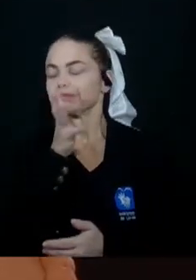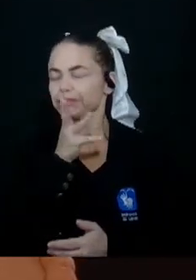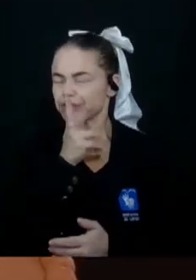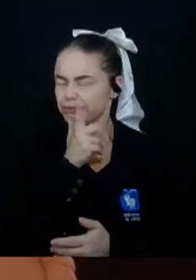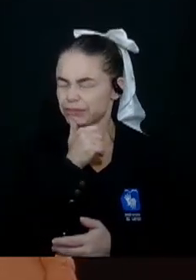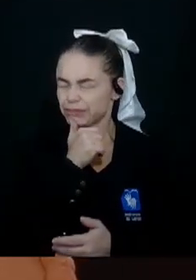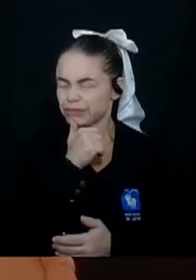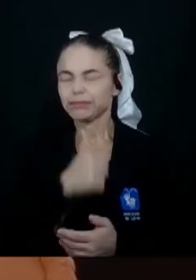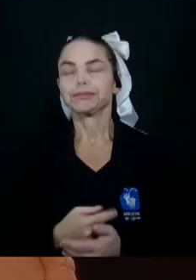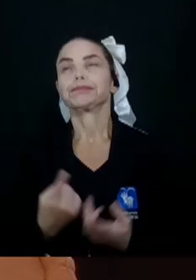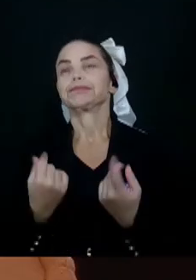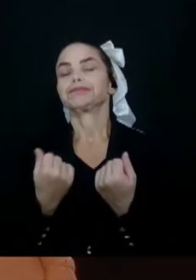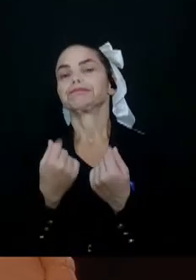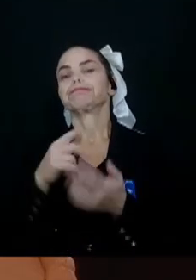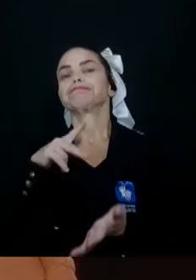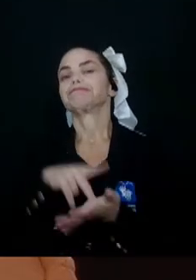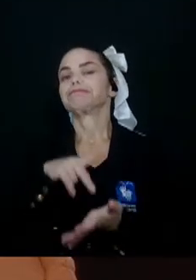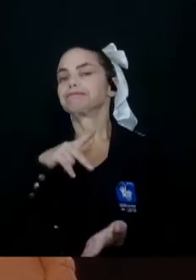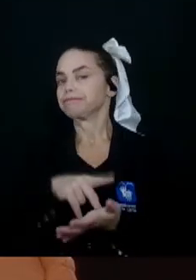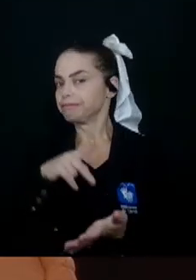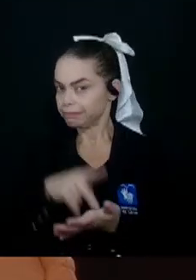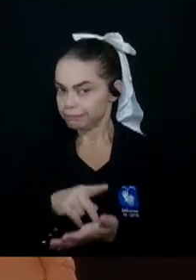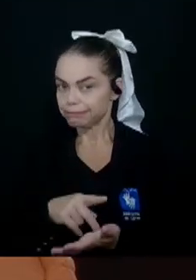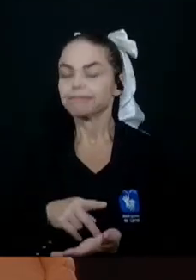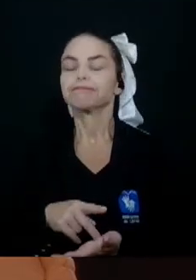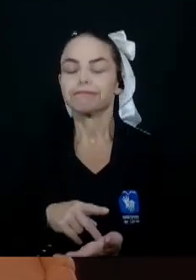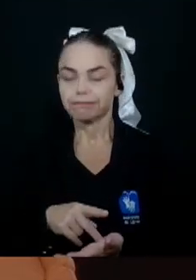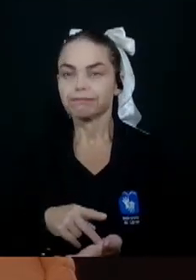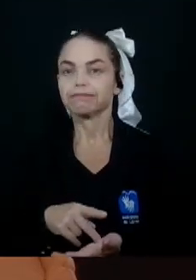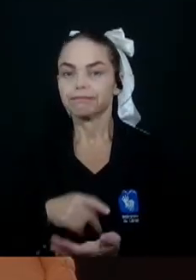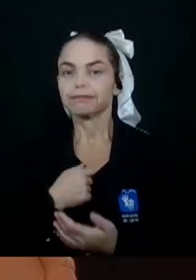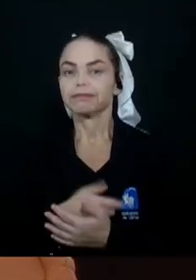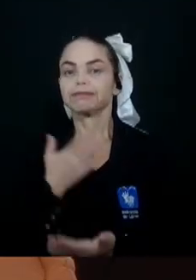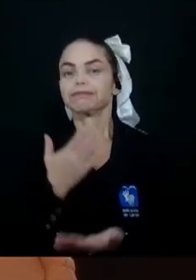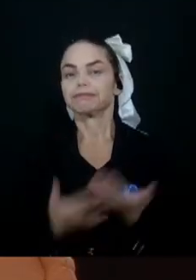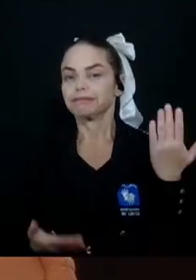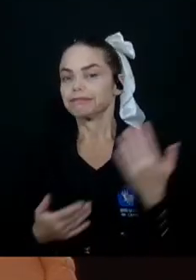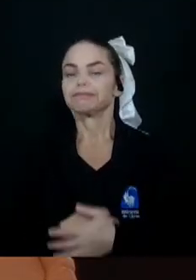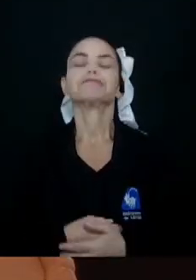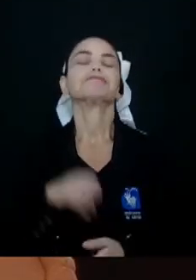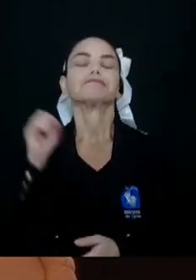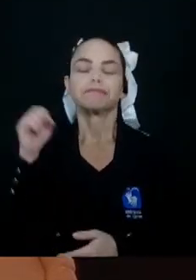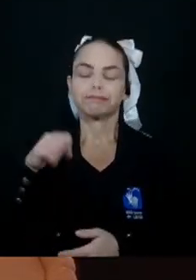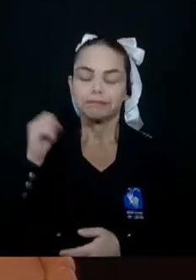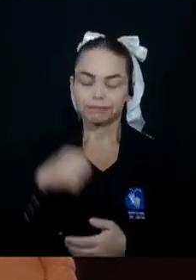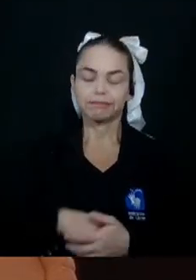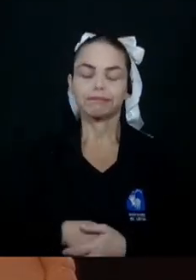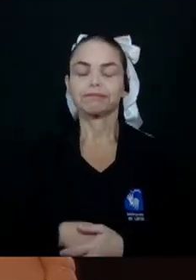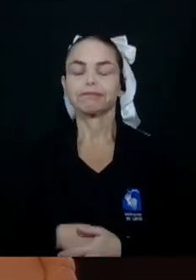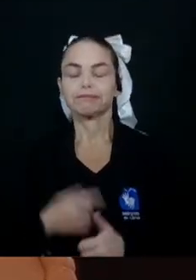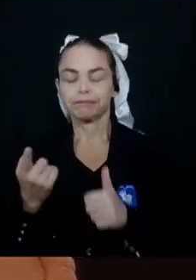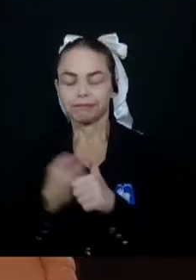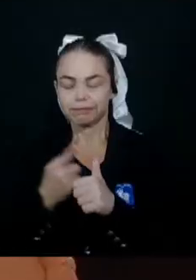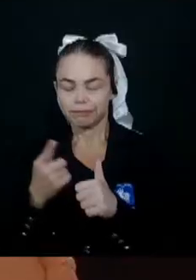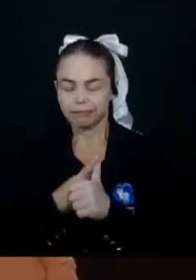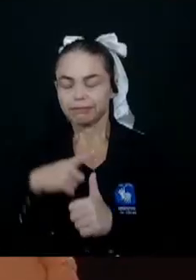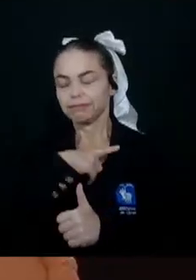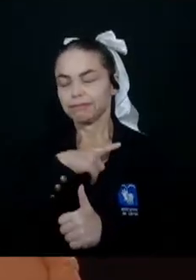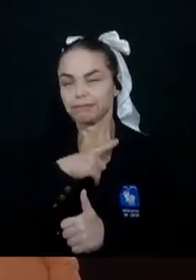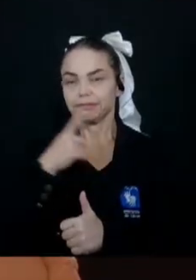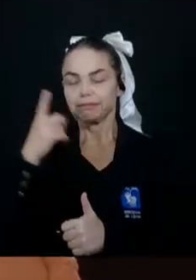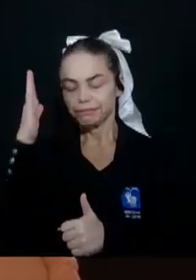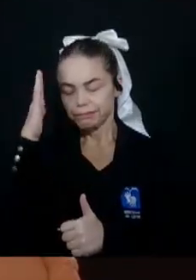dinheiro realmente que, de certa forma, acaba sendo perdido. Sim. A primeira coisa que a gente tem que observar nessa questão